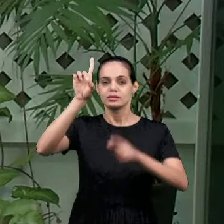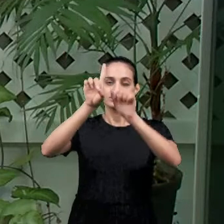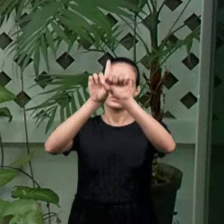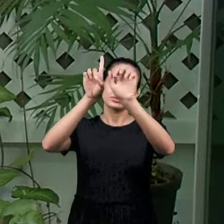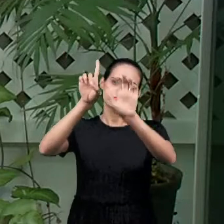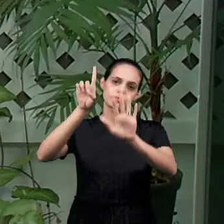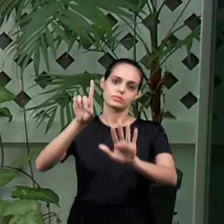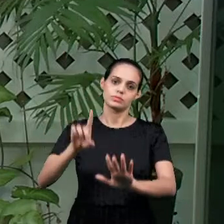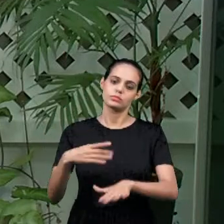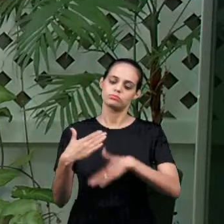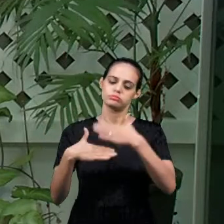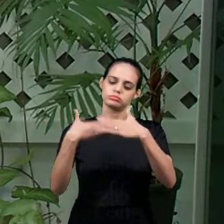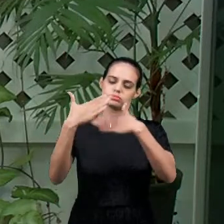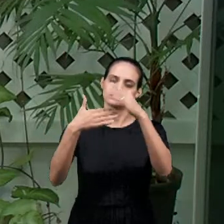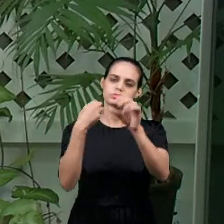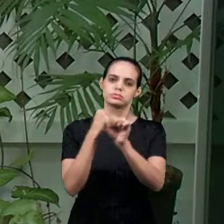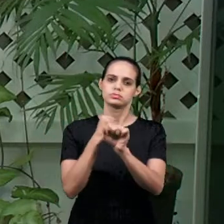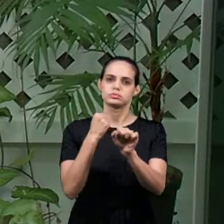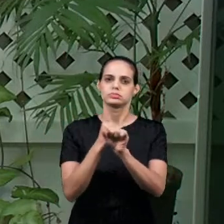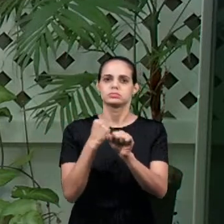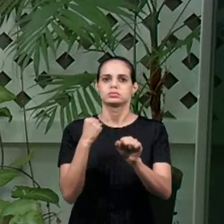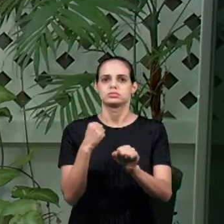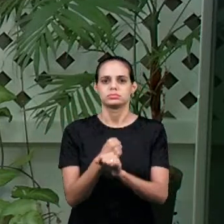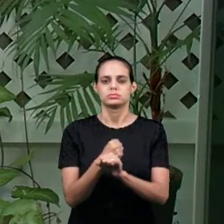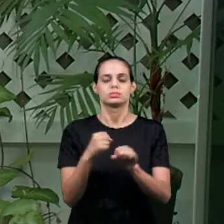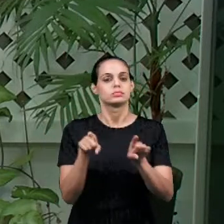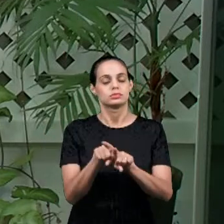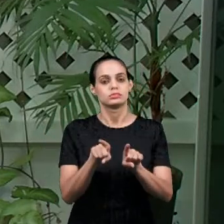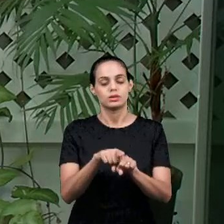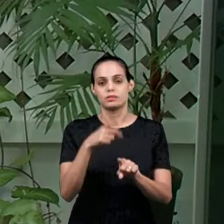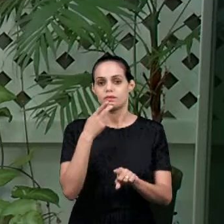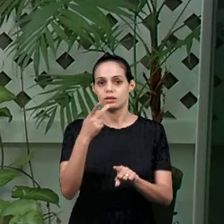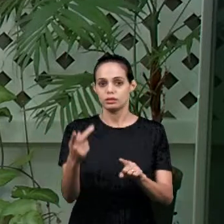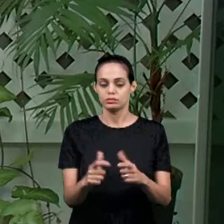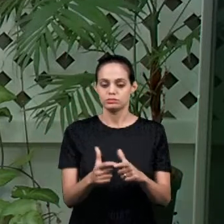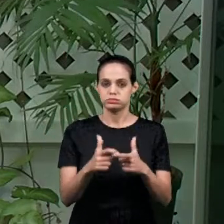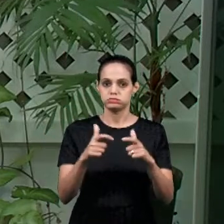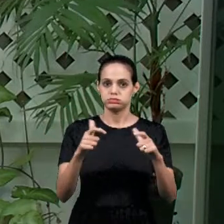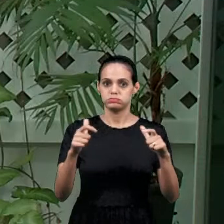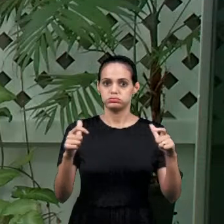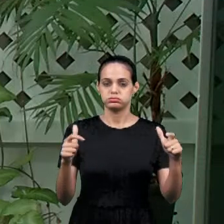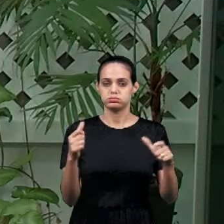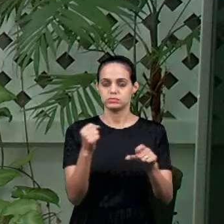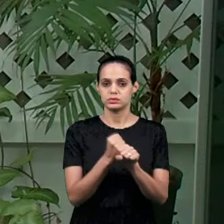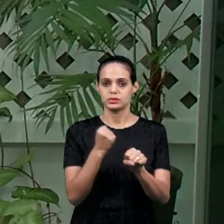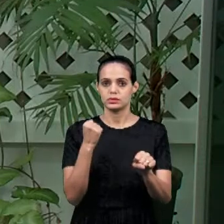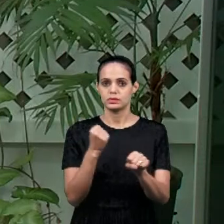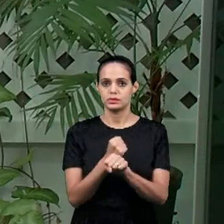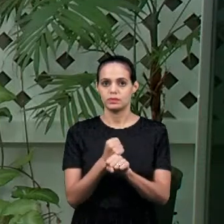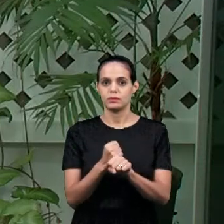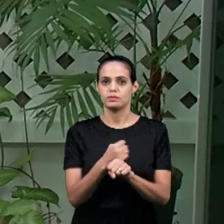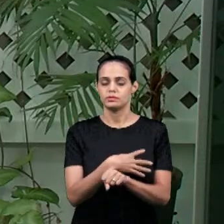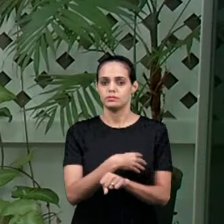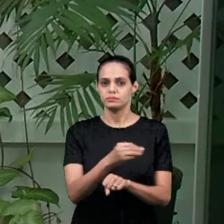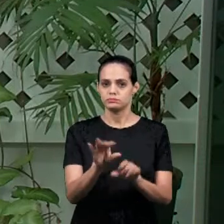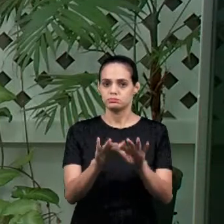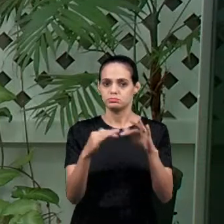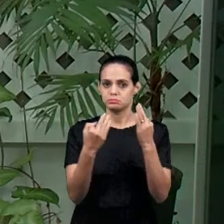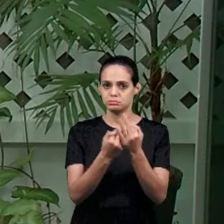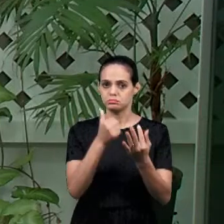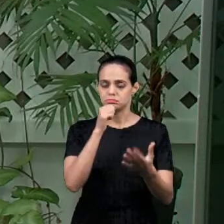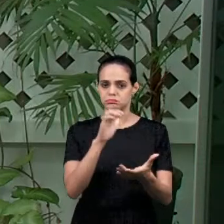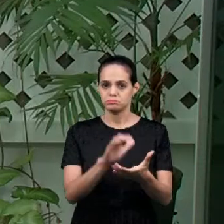prosperar a obra. E ele está falando aqui a respeito do crescimento da obra, famílias, esposa, filhos que